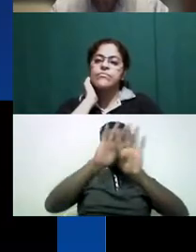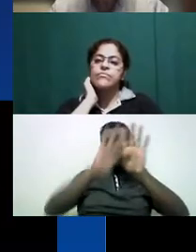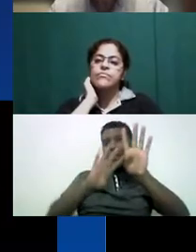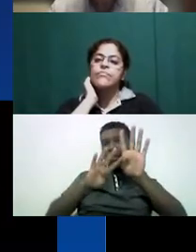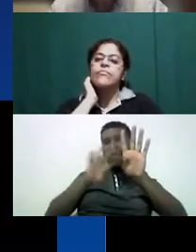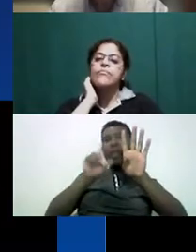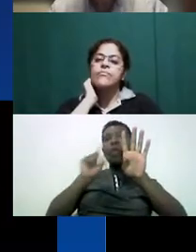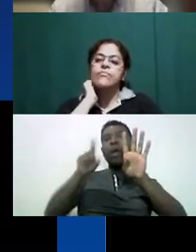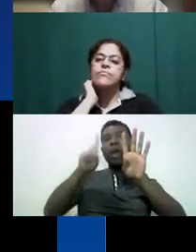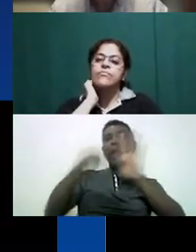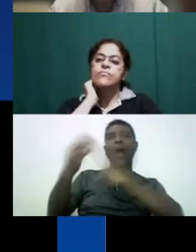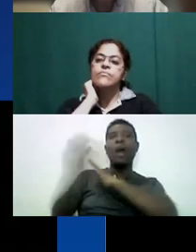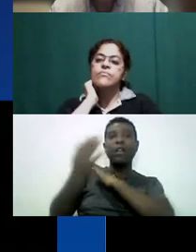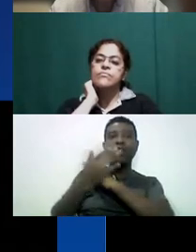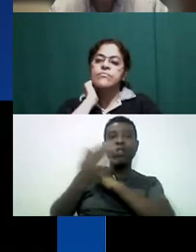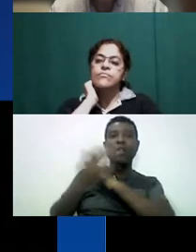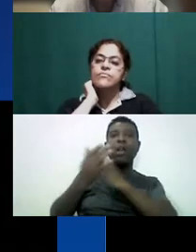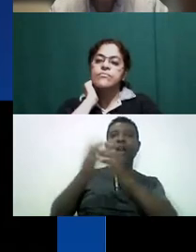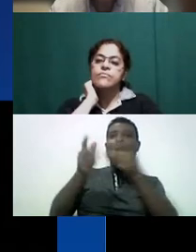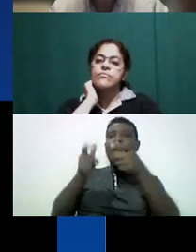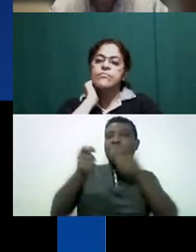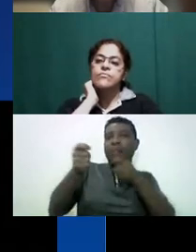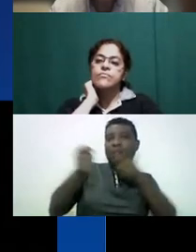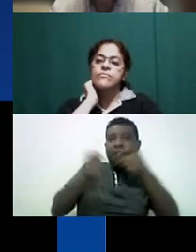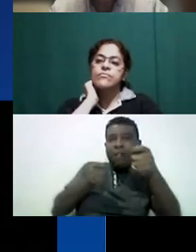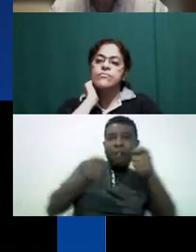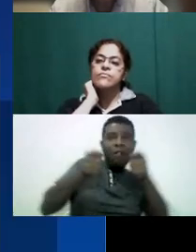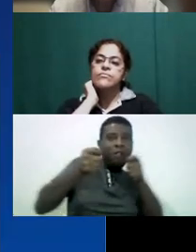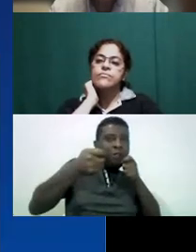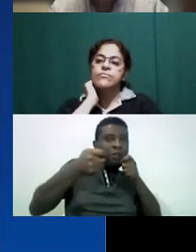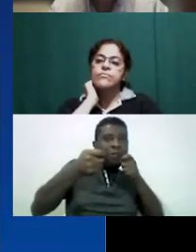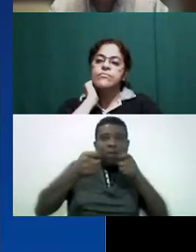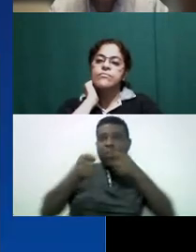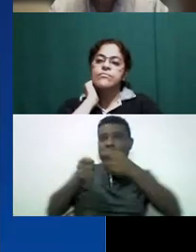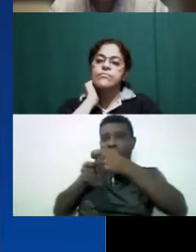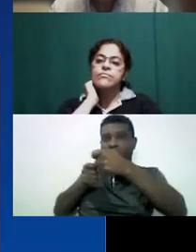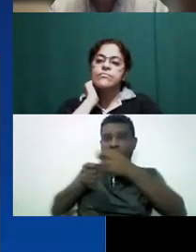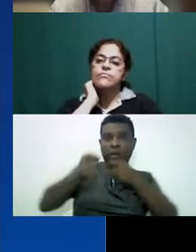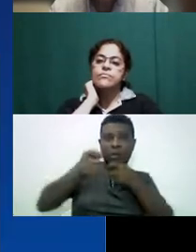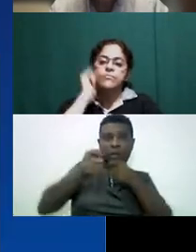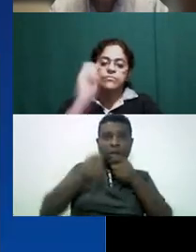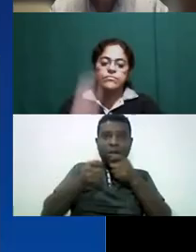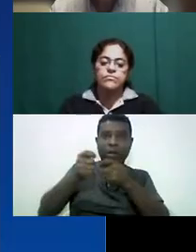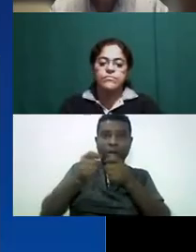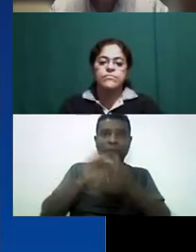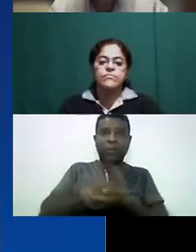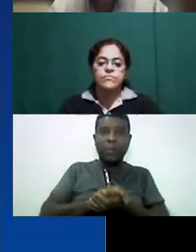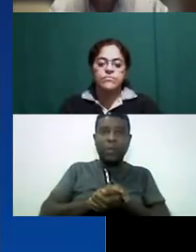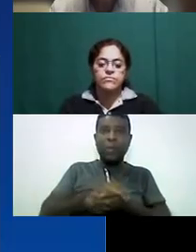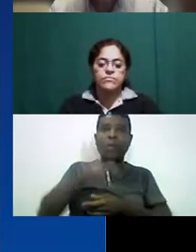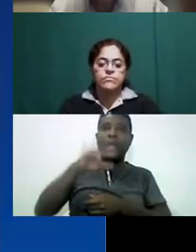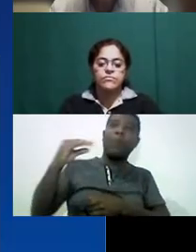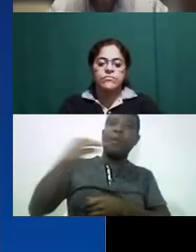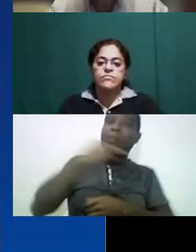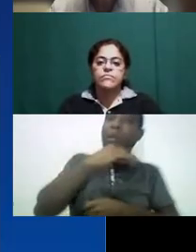na estabilização da região cervical. Longo do pescoço. Nós temos o longo da cabeça. É um